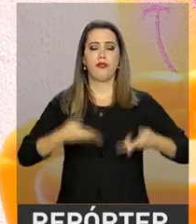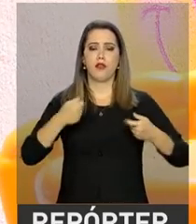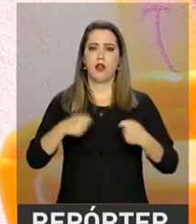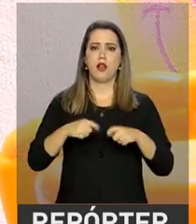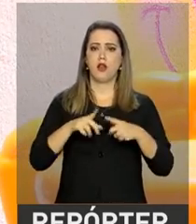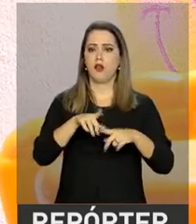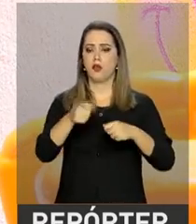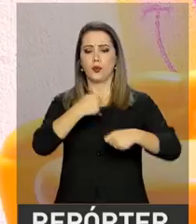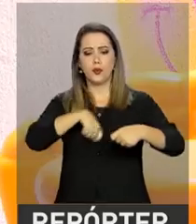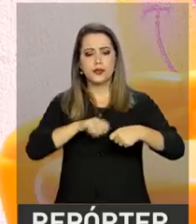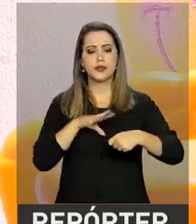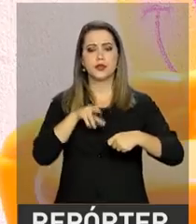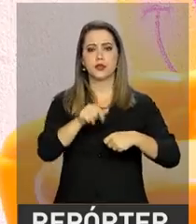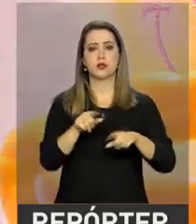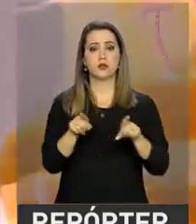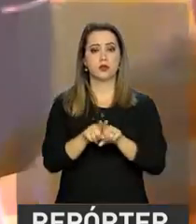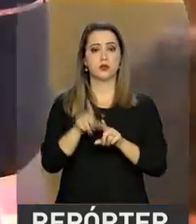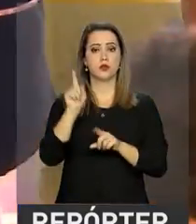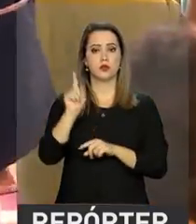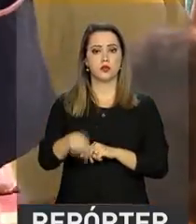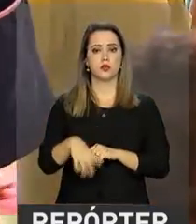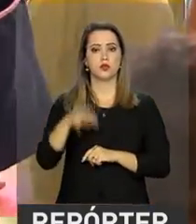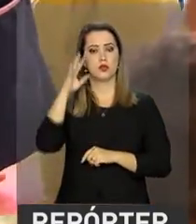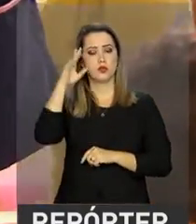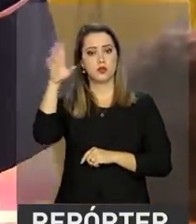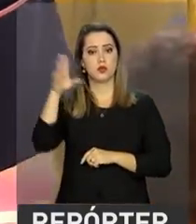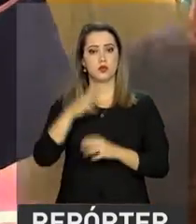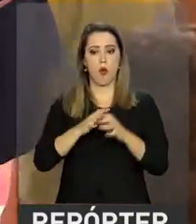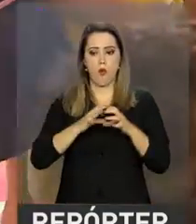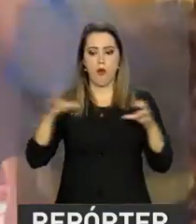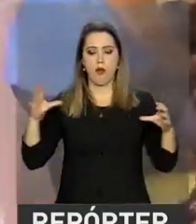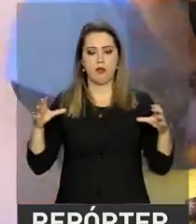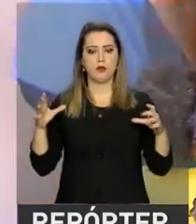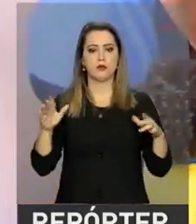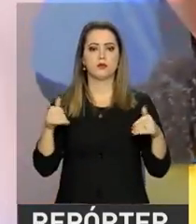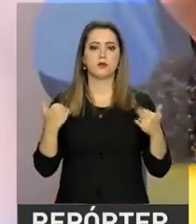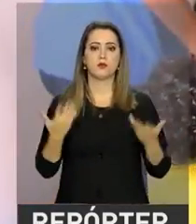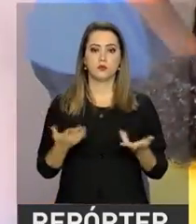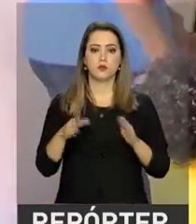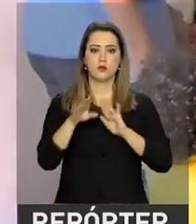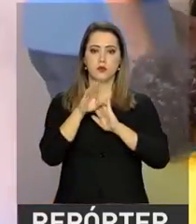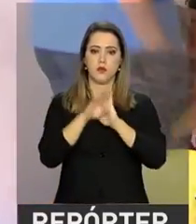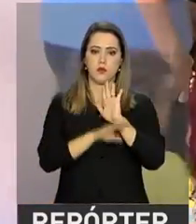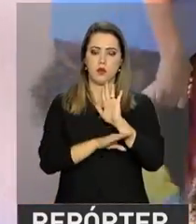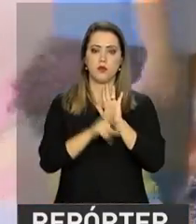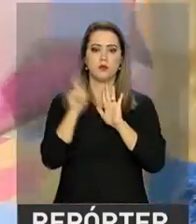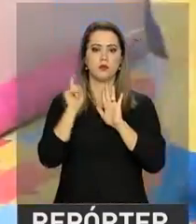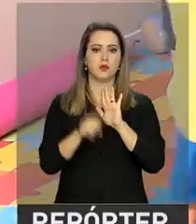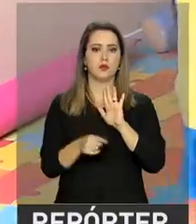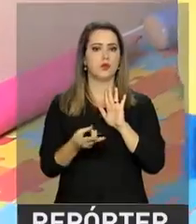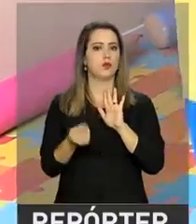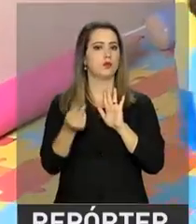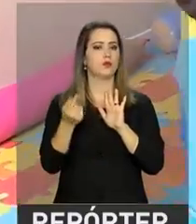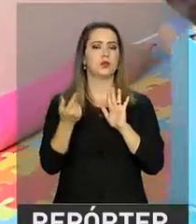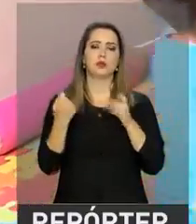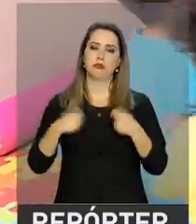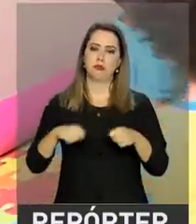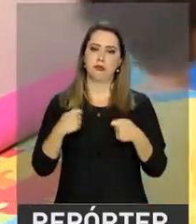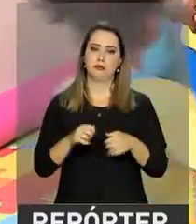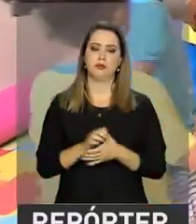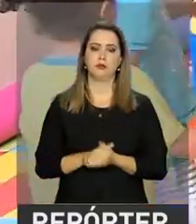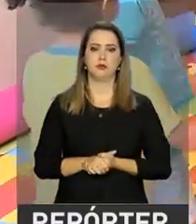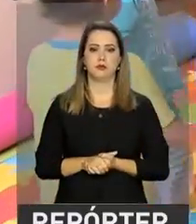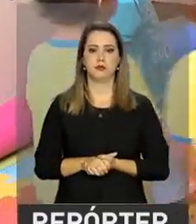cozinha e fogões industriais então assim é não só muito grande eo projeto é claro não daria sem o dinheiro não